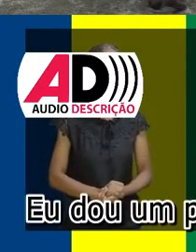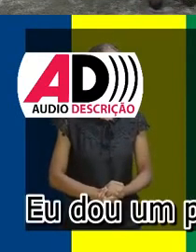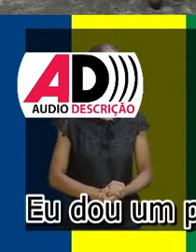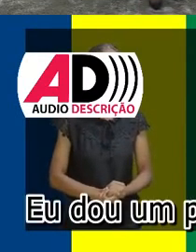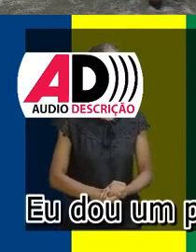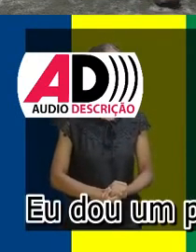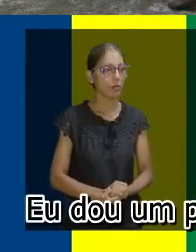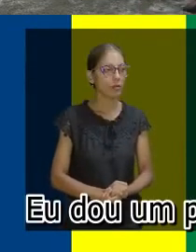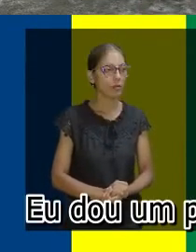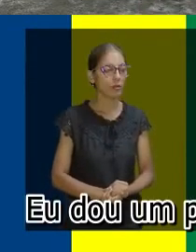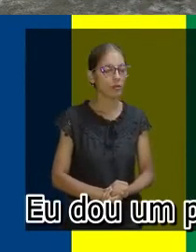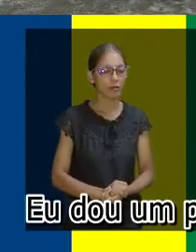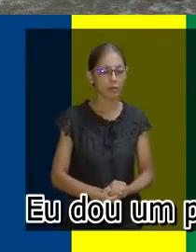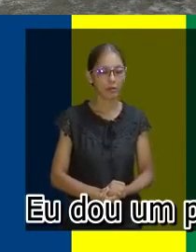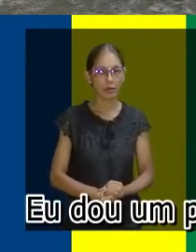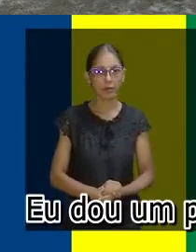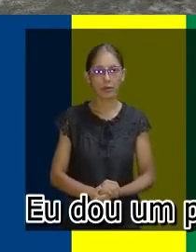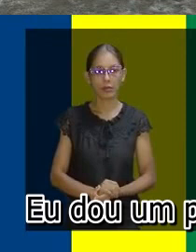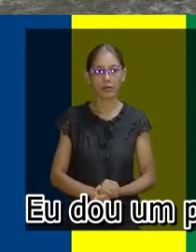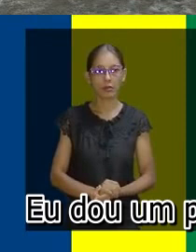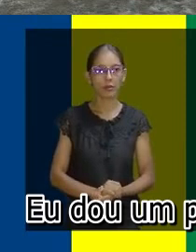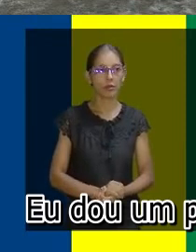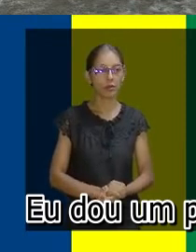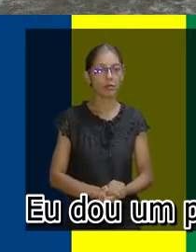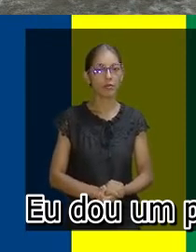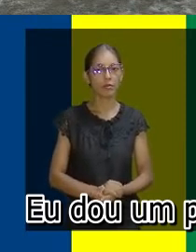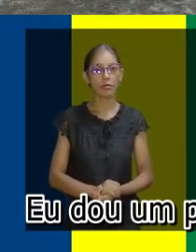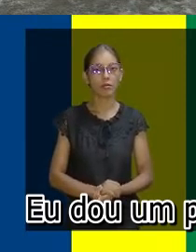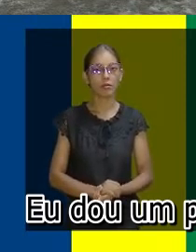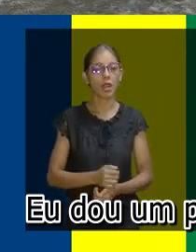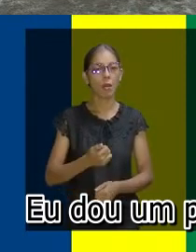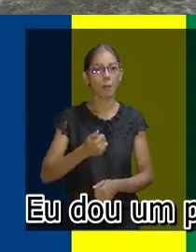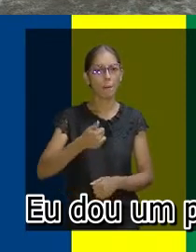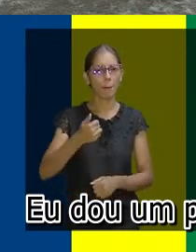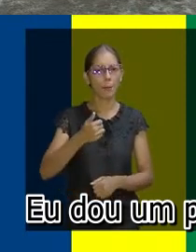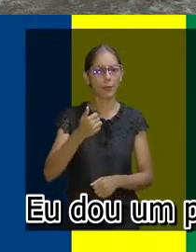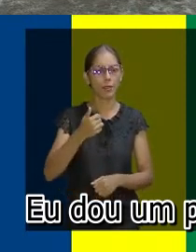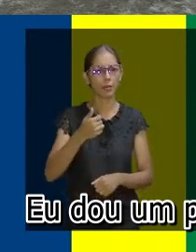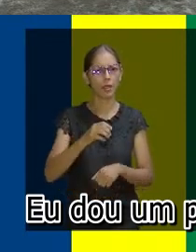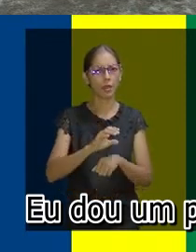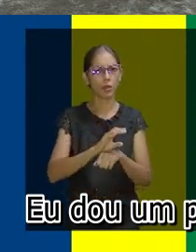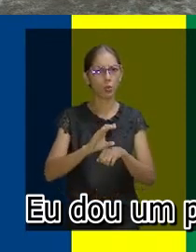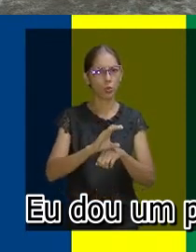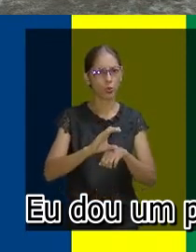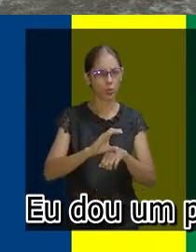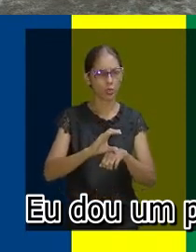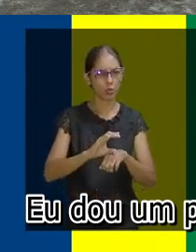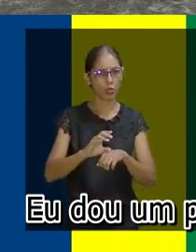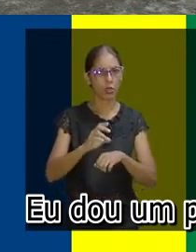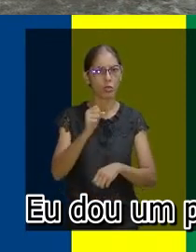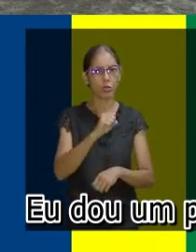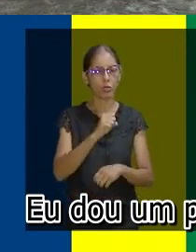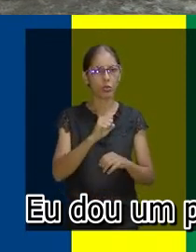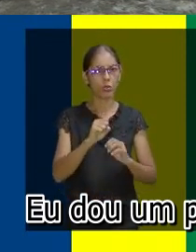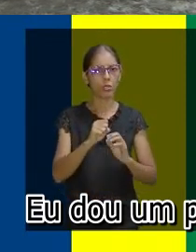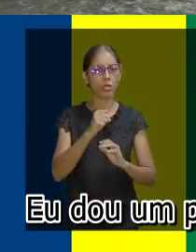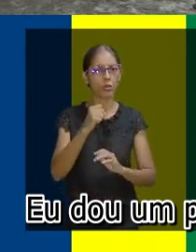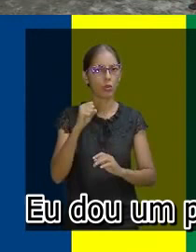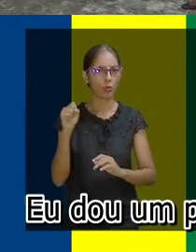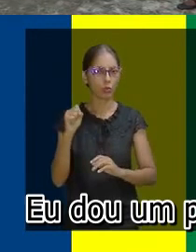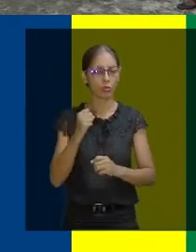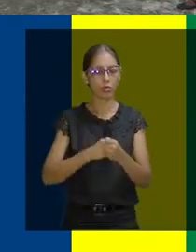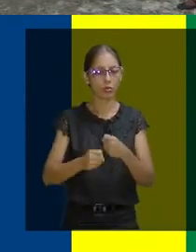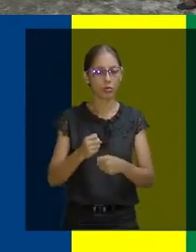Eu dou um pulo para a primeira Constituição de 88, que garante que o